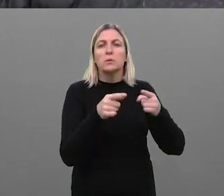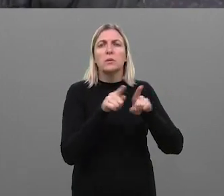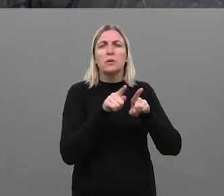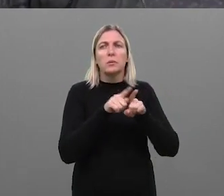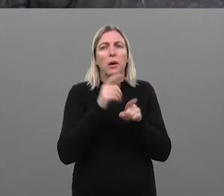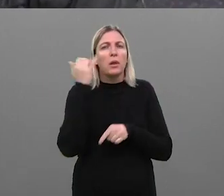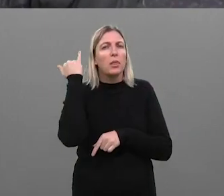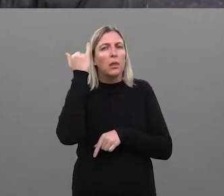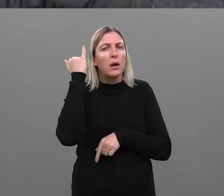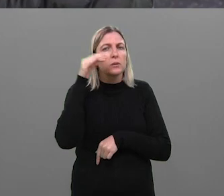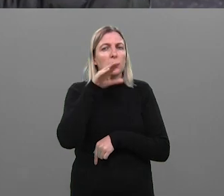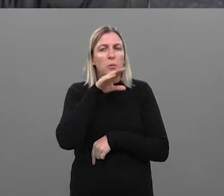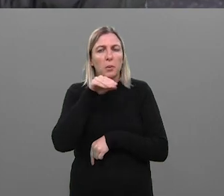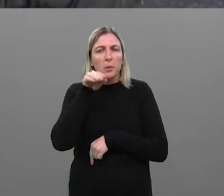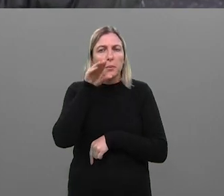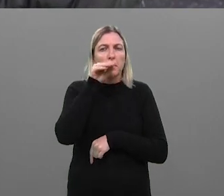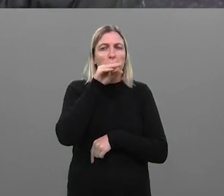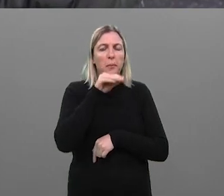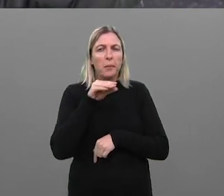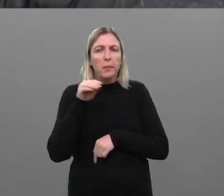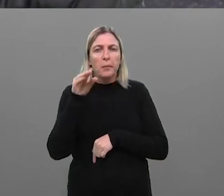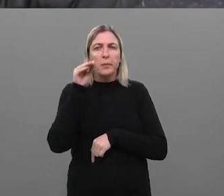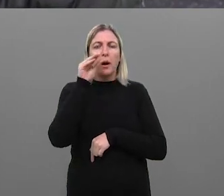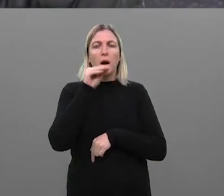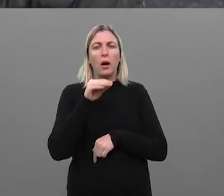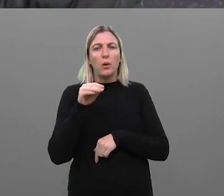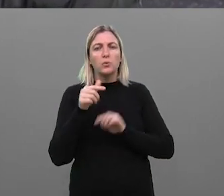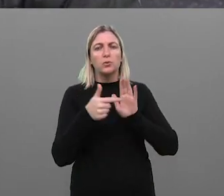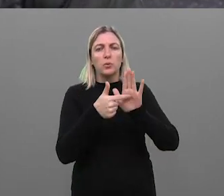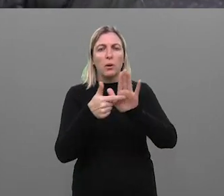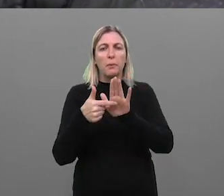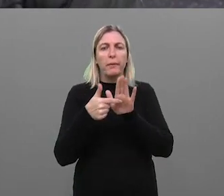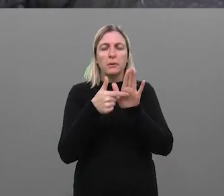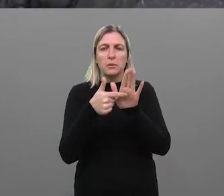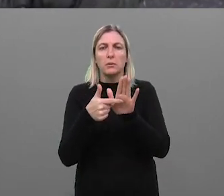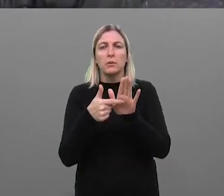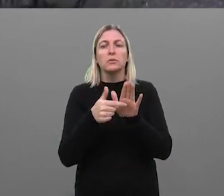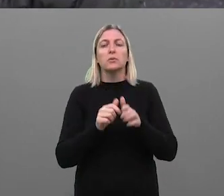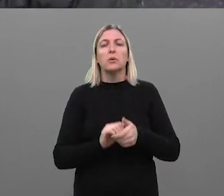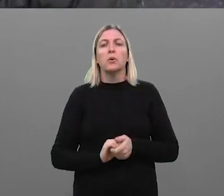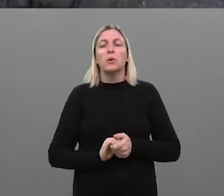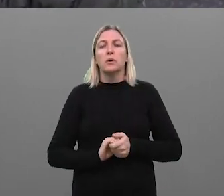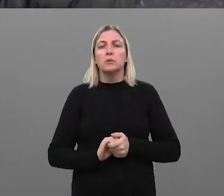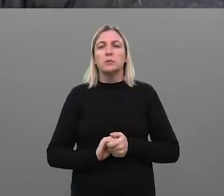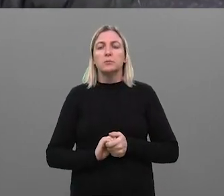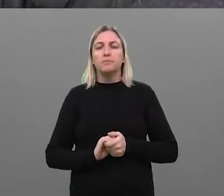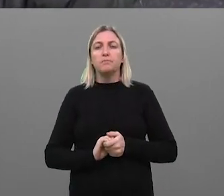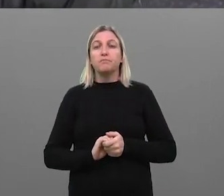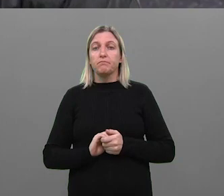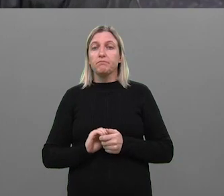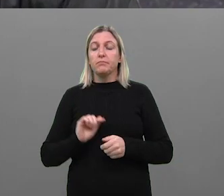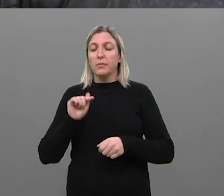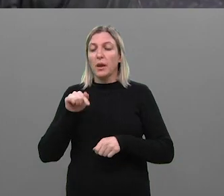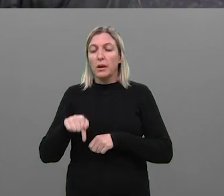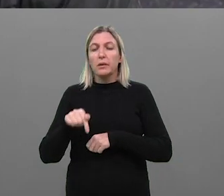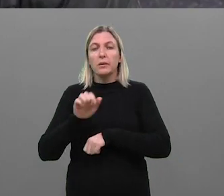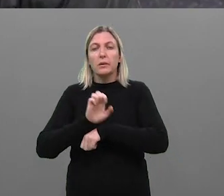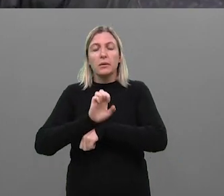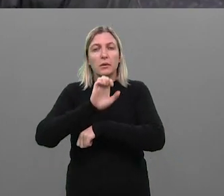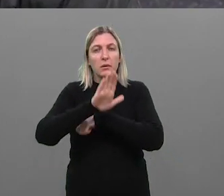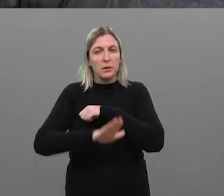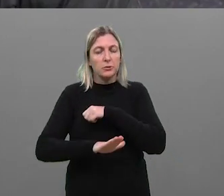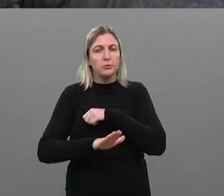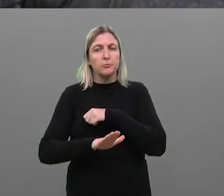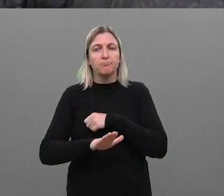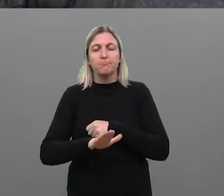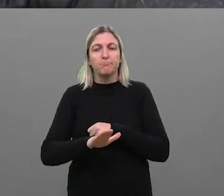né que até a radiodifusão que preserva alguma coisa mas quanto já não existem mais né então